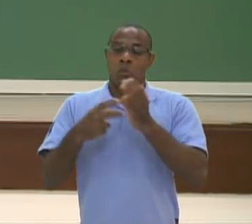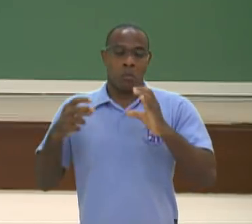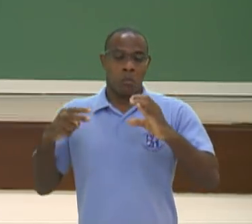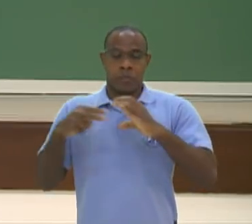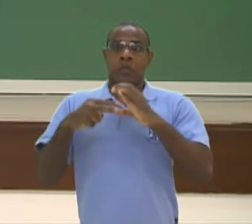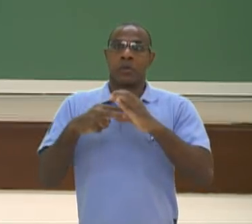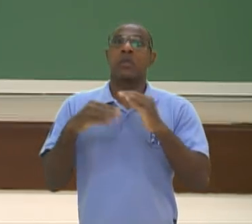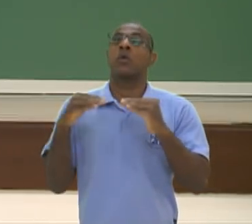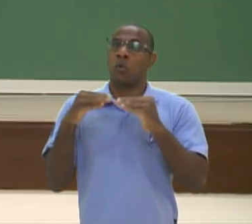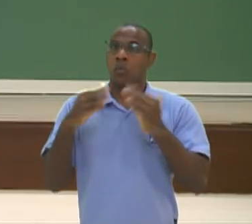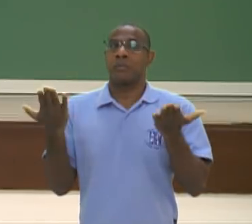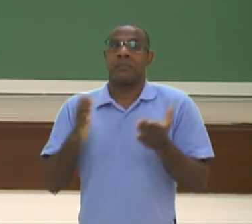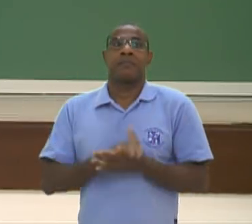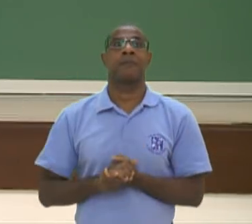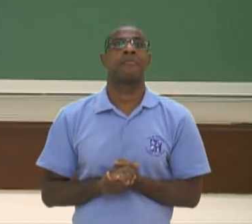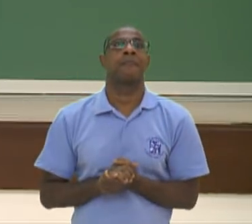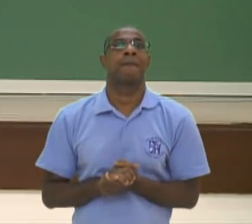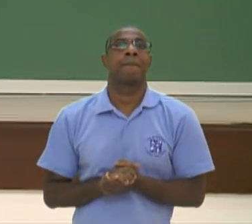hormônio, tá?